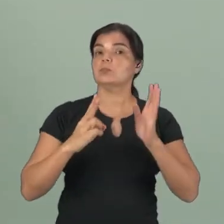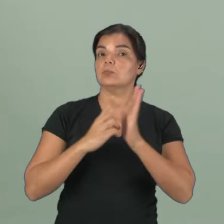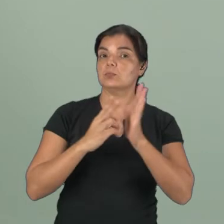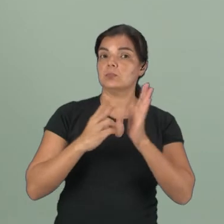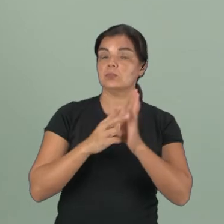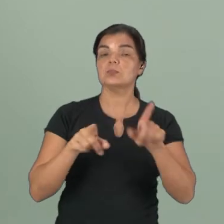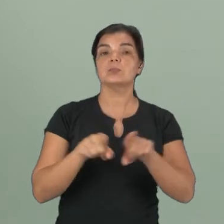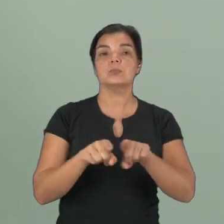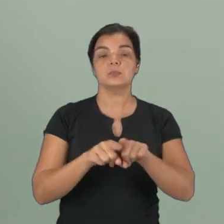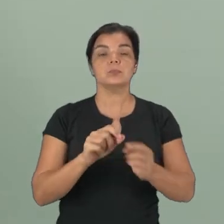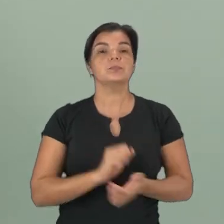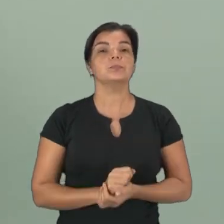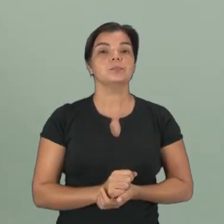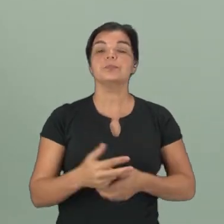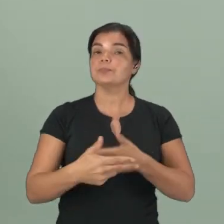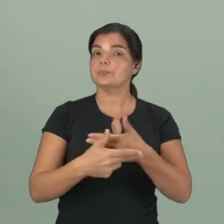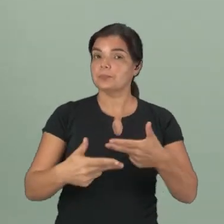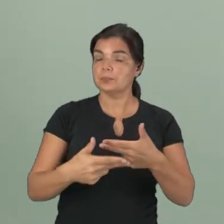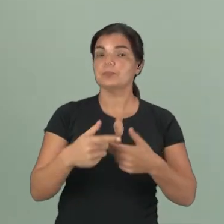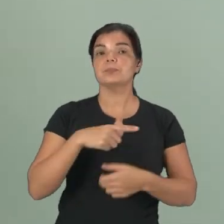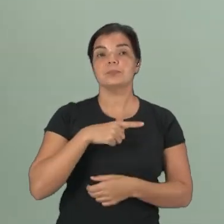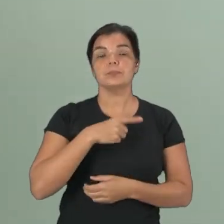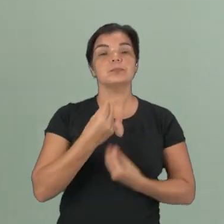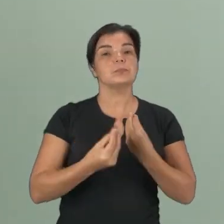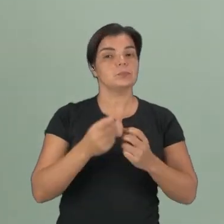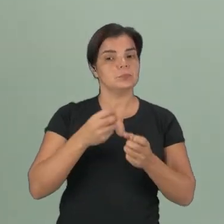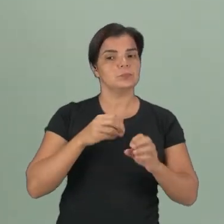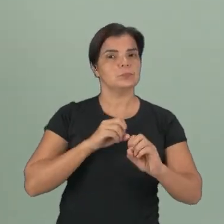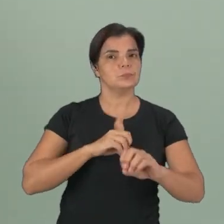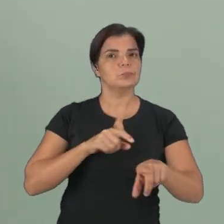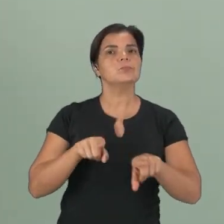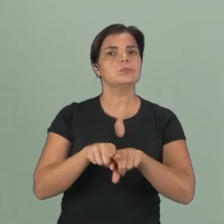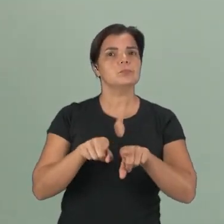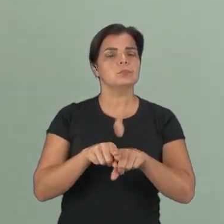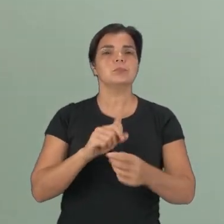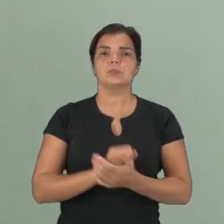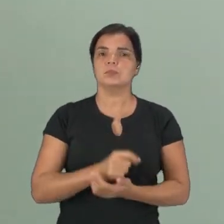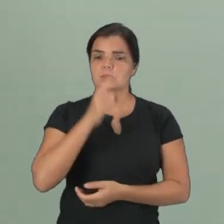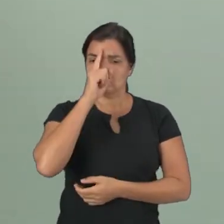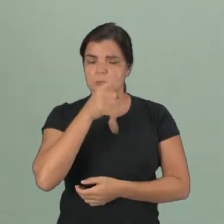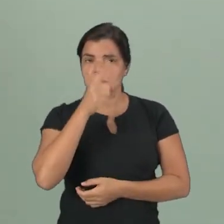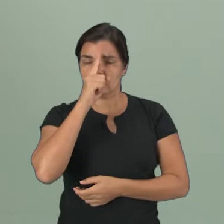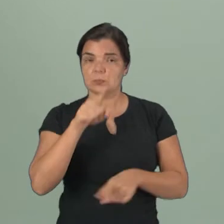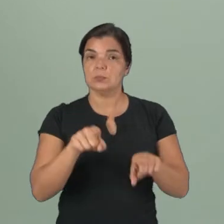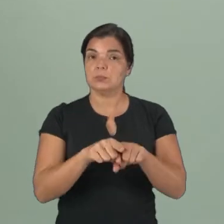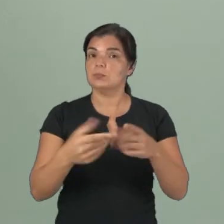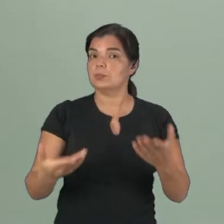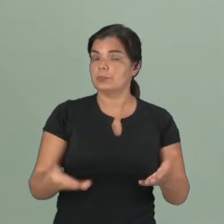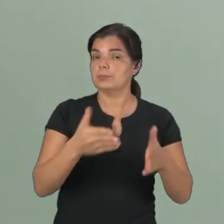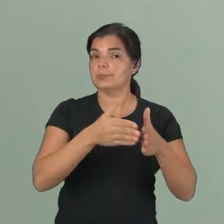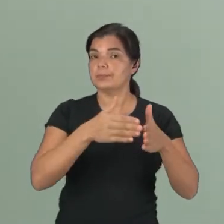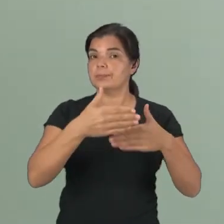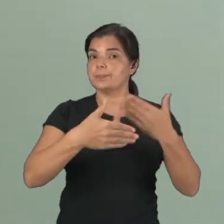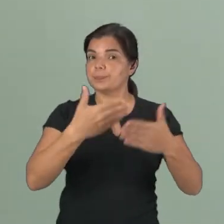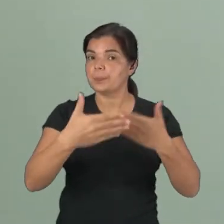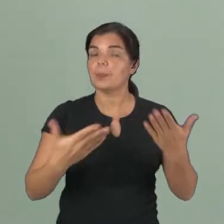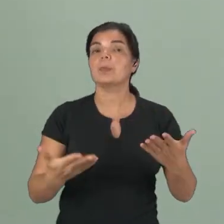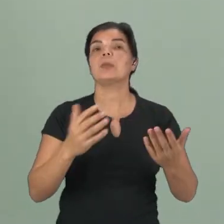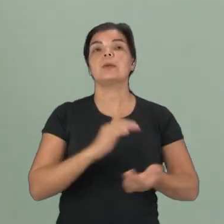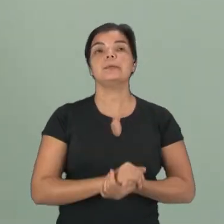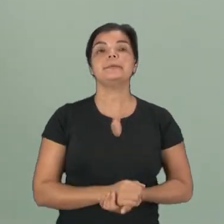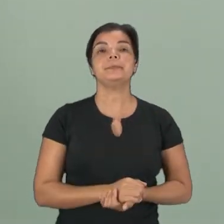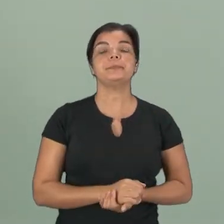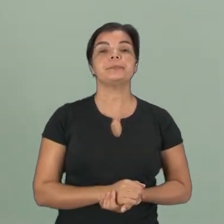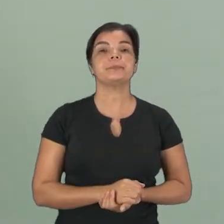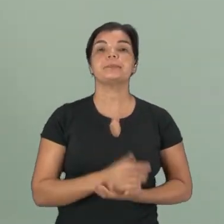são submetidas às condições de colonizados, certo? Eles passam a ser colonizados. E nesse processo de